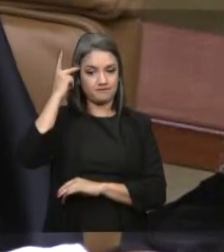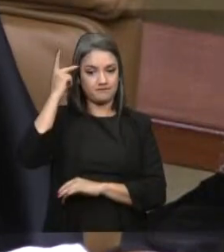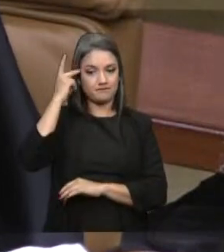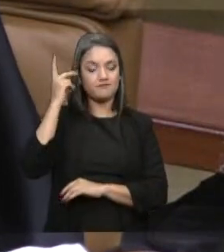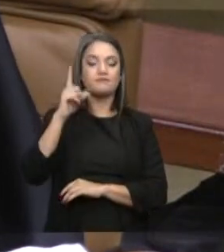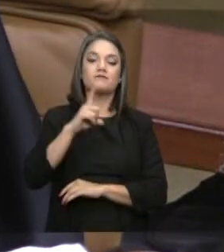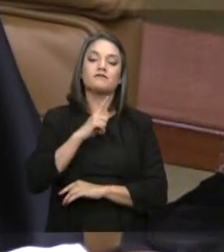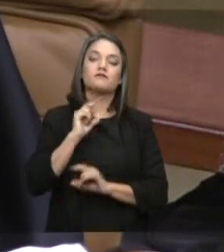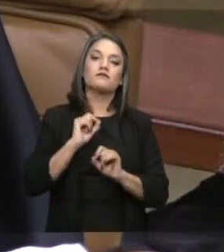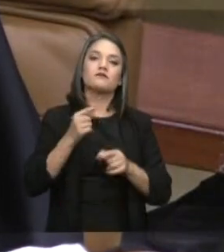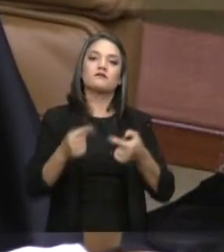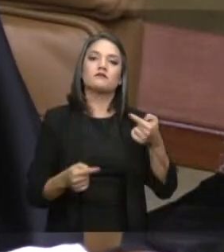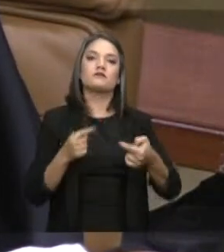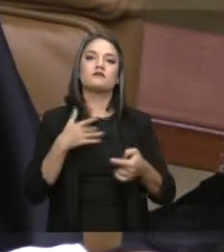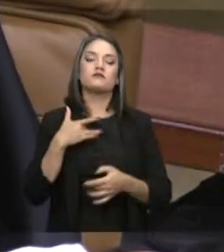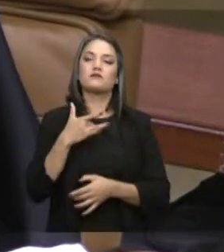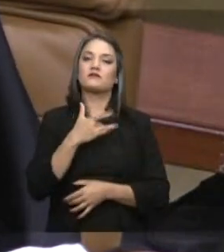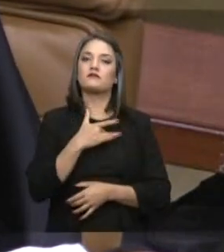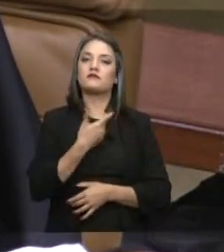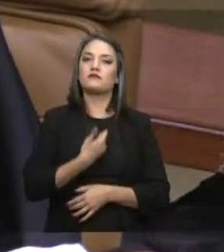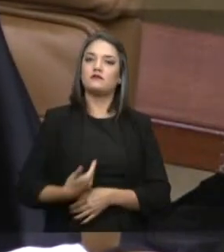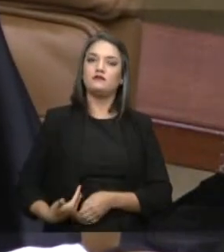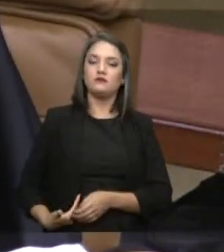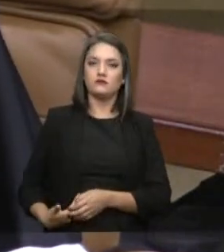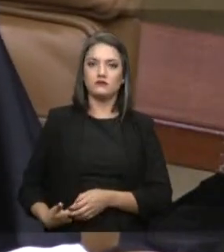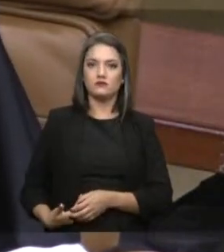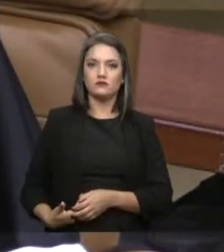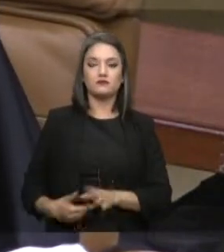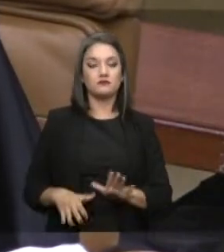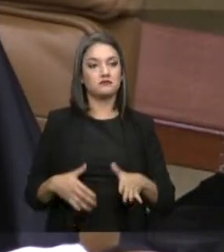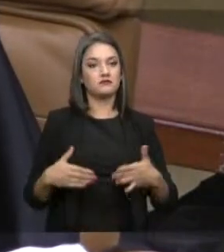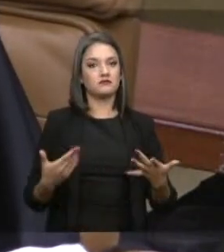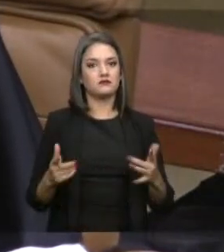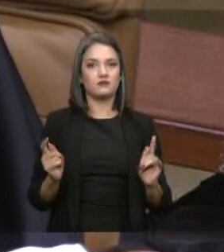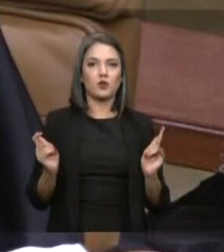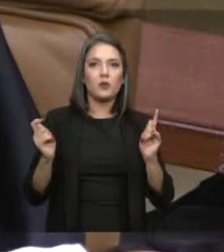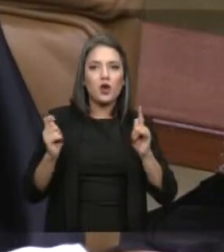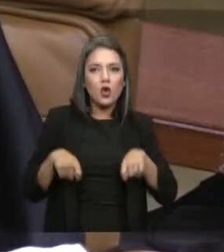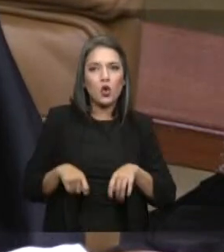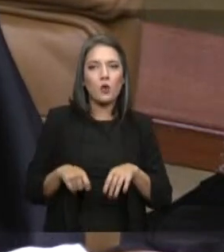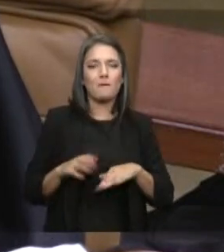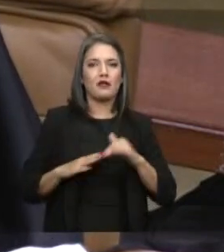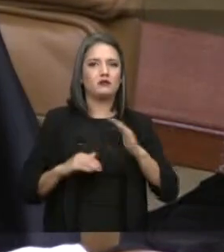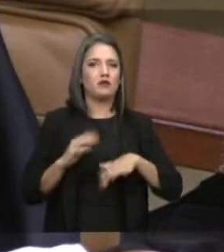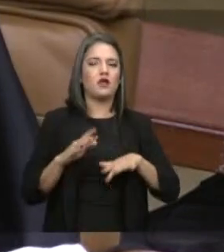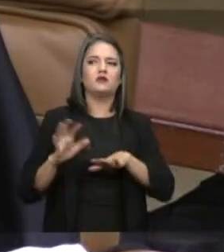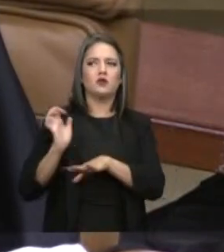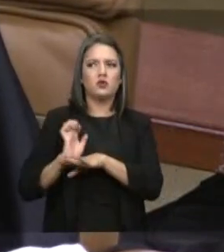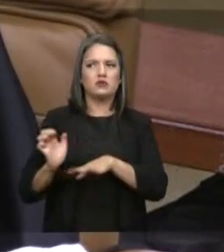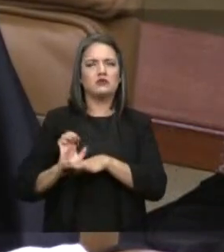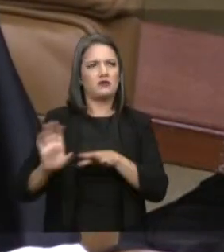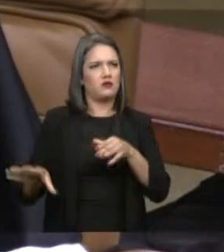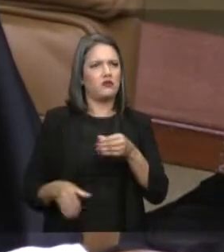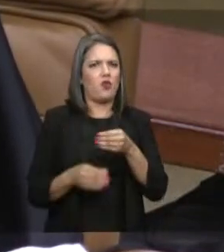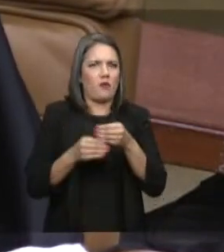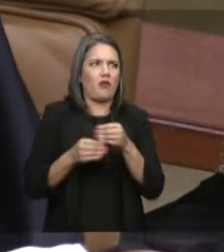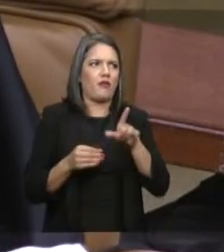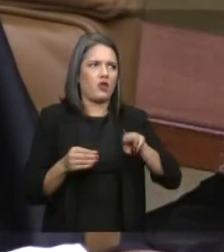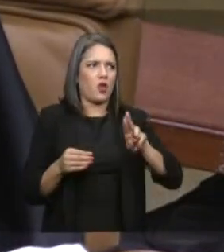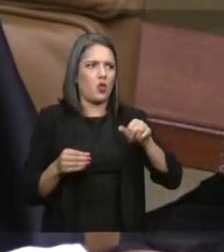política de saúde pública portanto de competência suplementar do estado e está